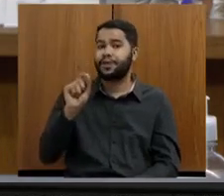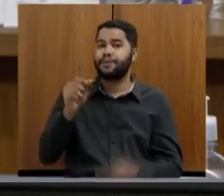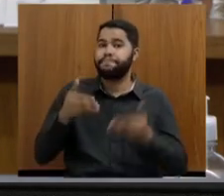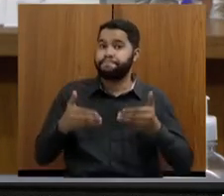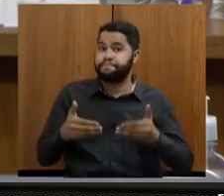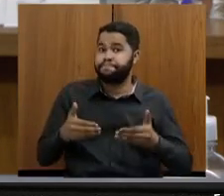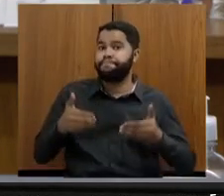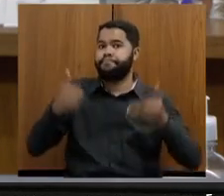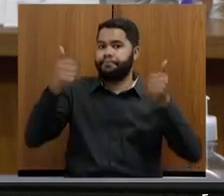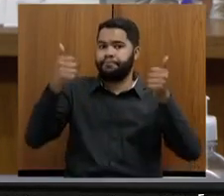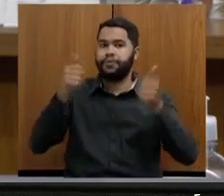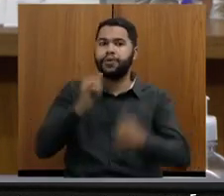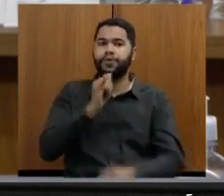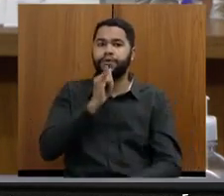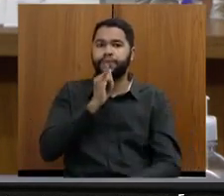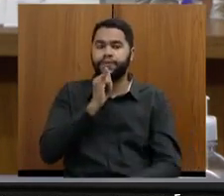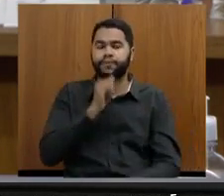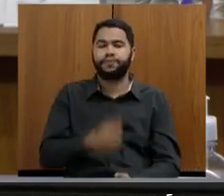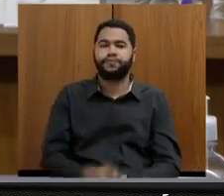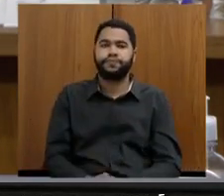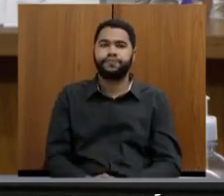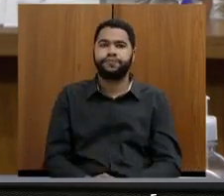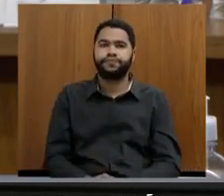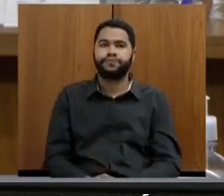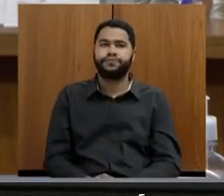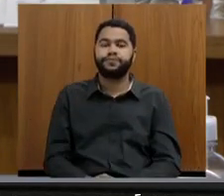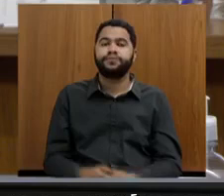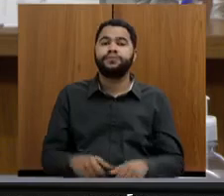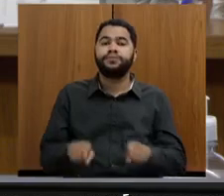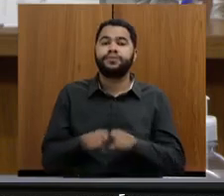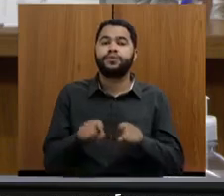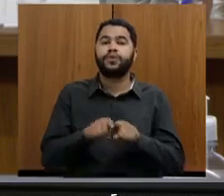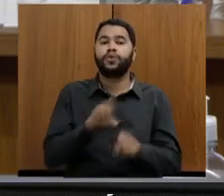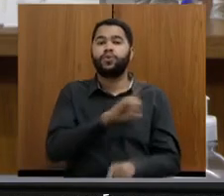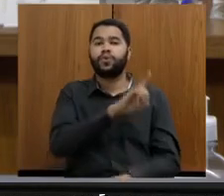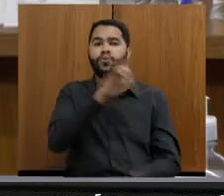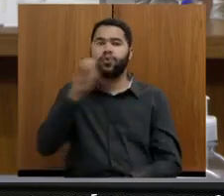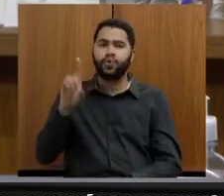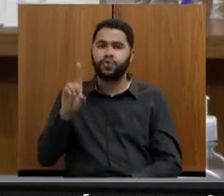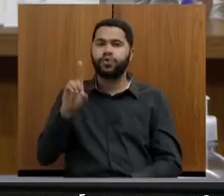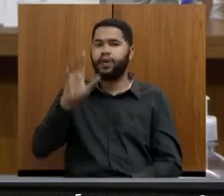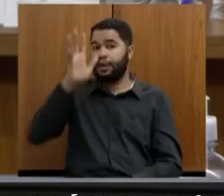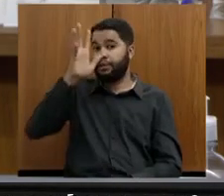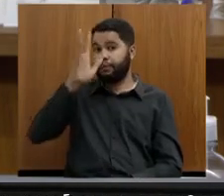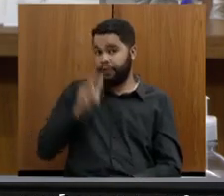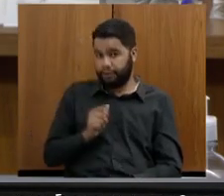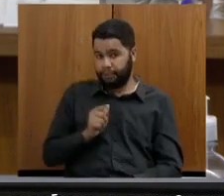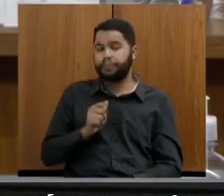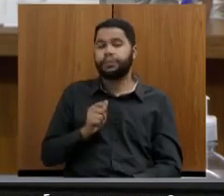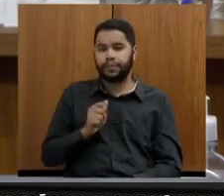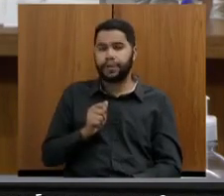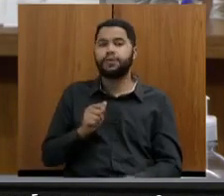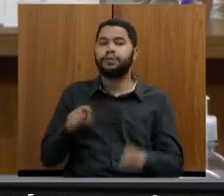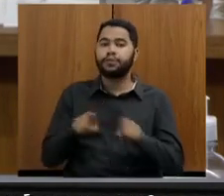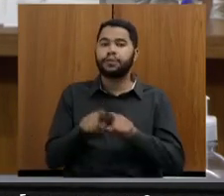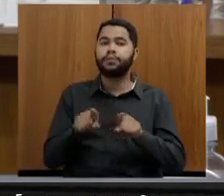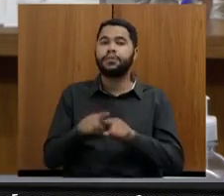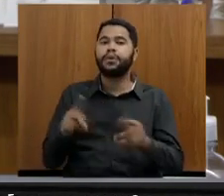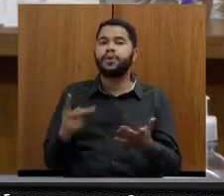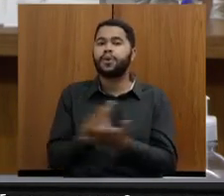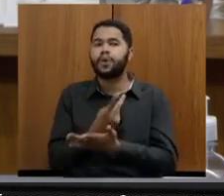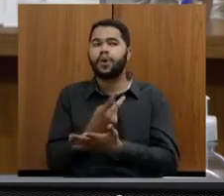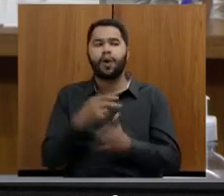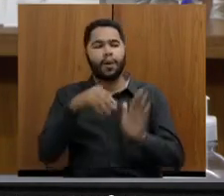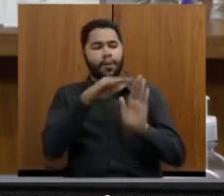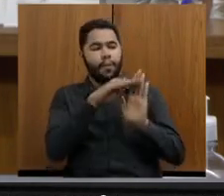melhoria por exemplo o resto eu deixo dia de resgate no de salvamento que foi realizado